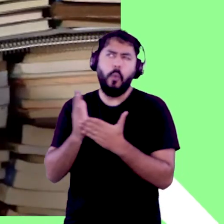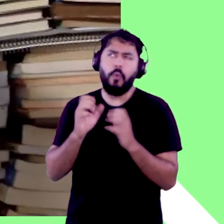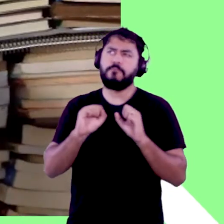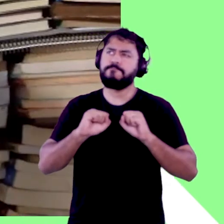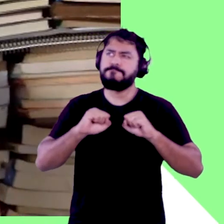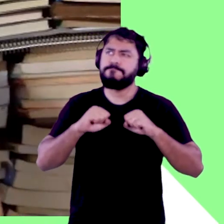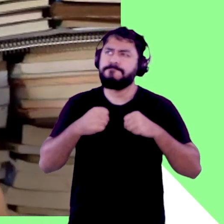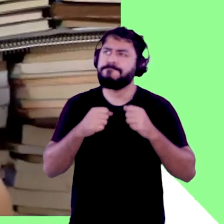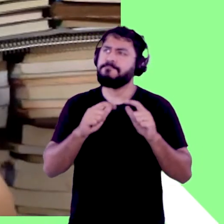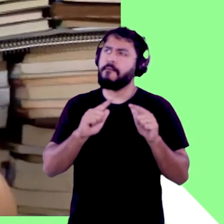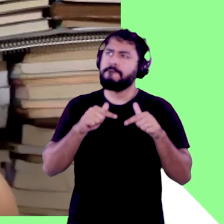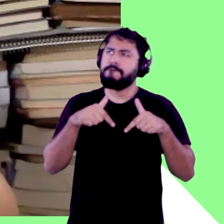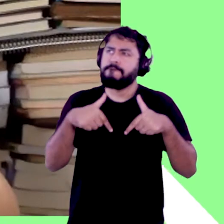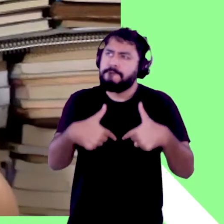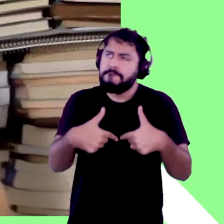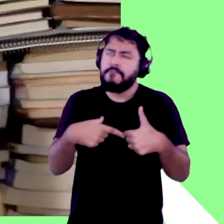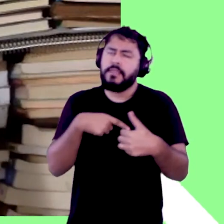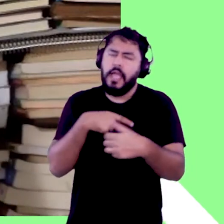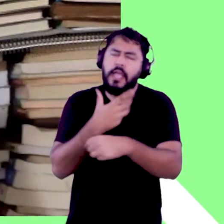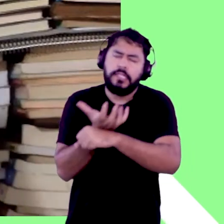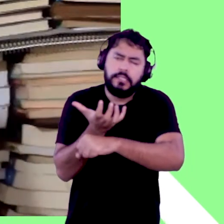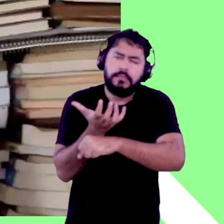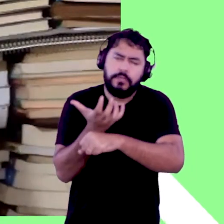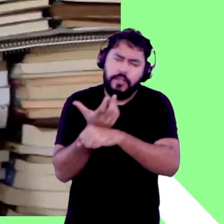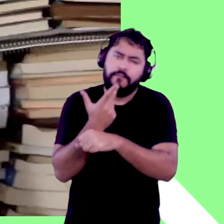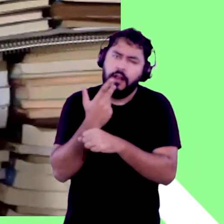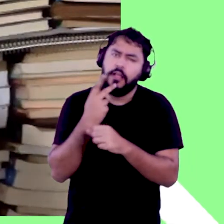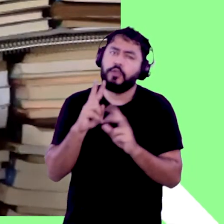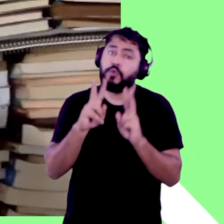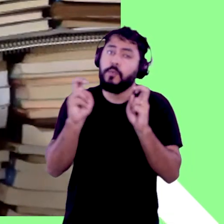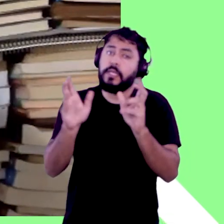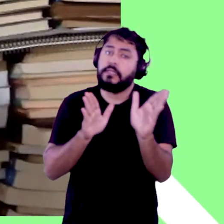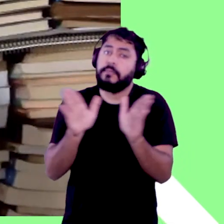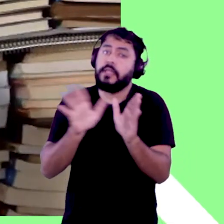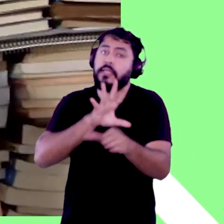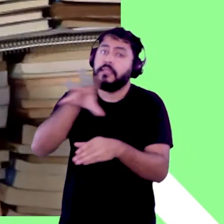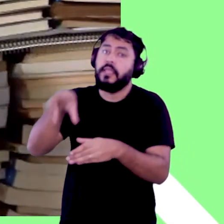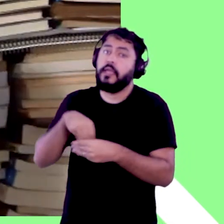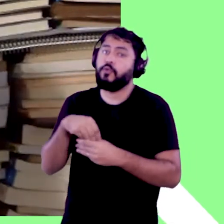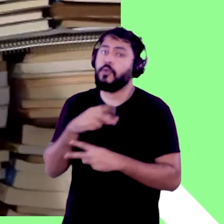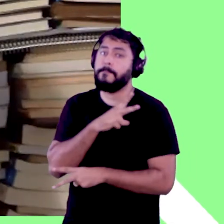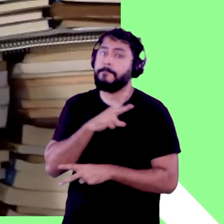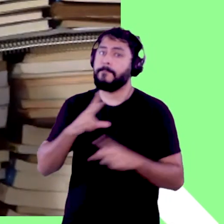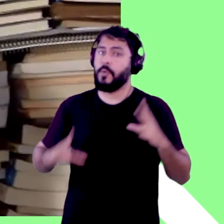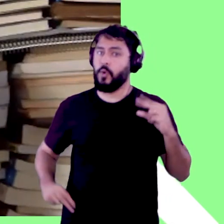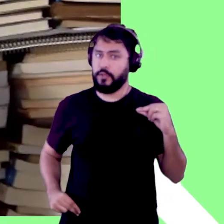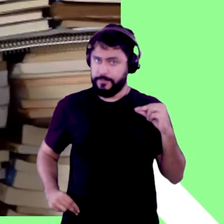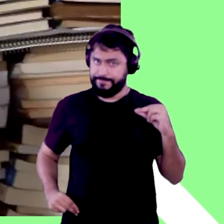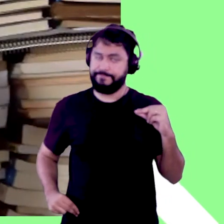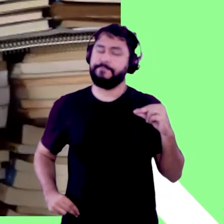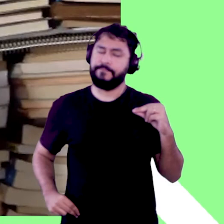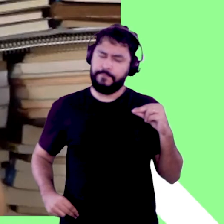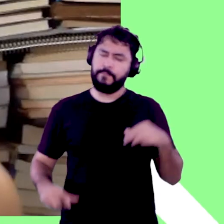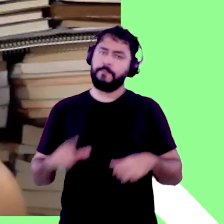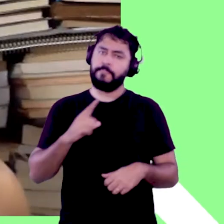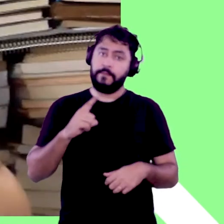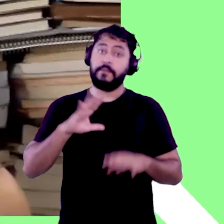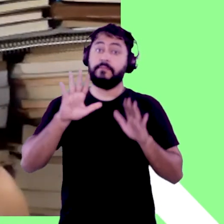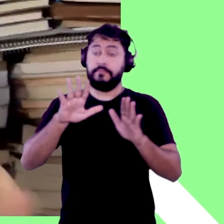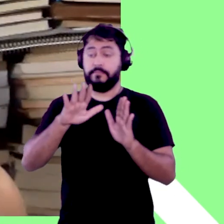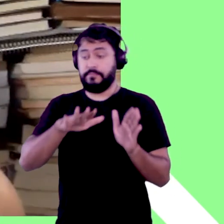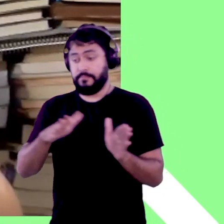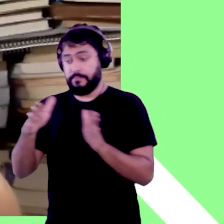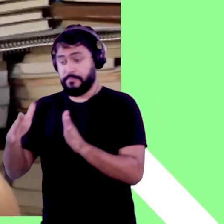estão trazendo disciplinas falando sobre acessibilidade na moda, né? Então a gente tem na questão de design,